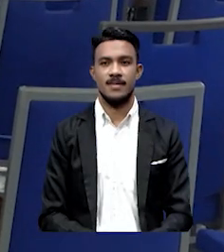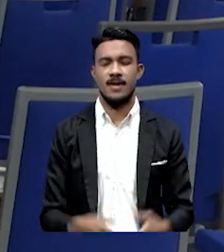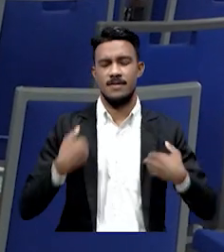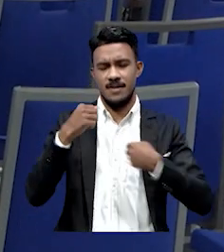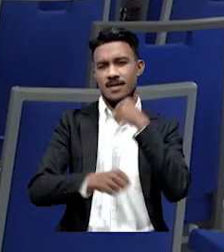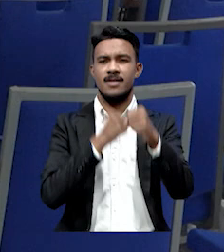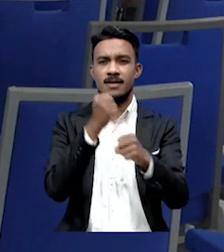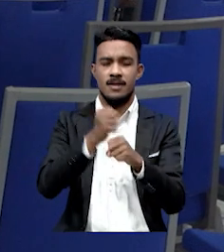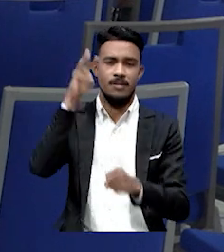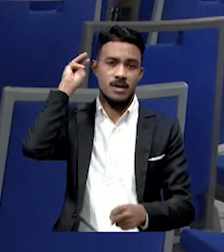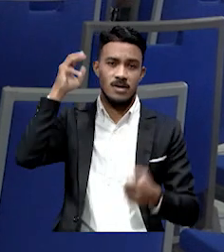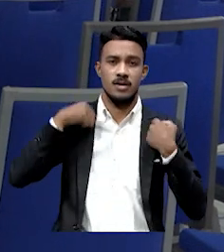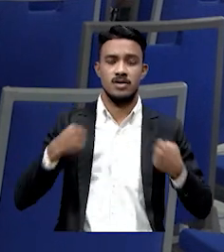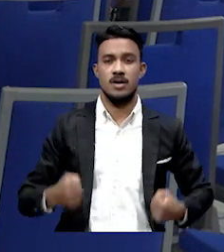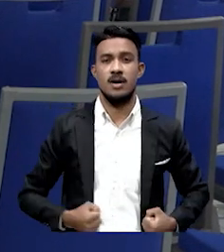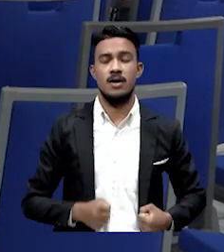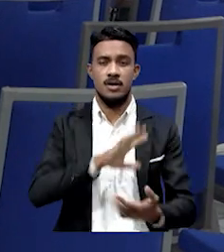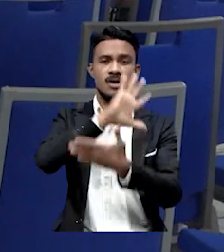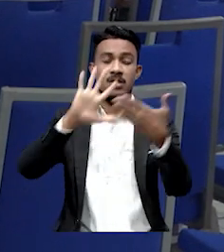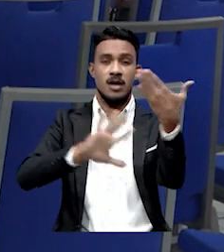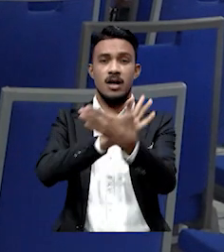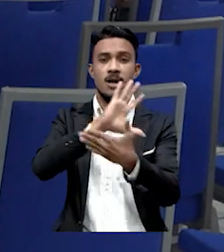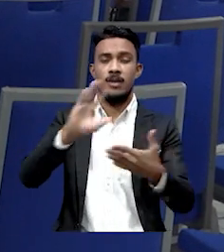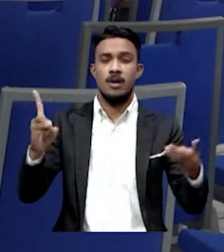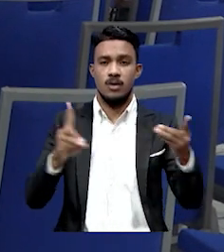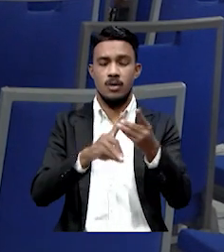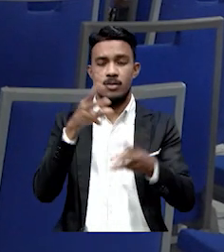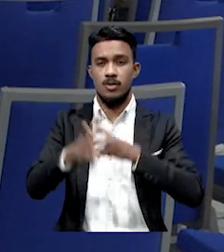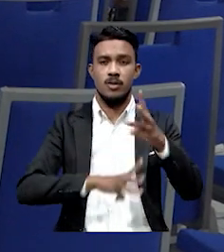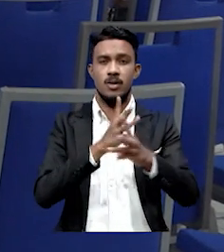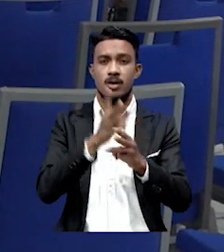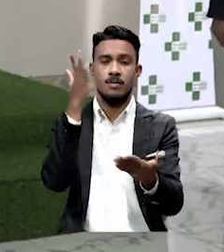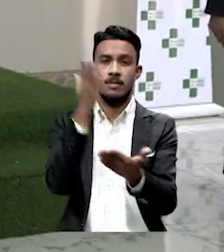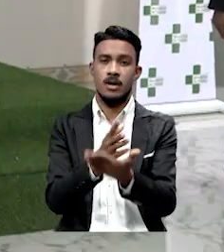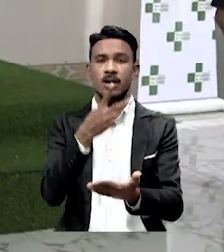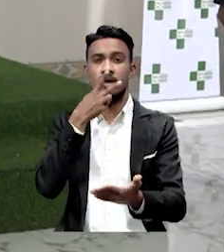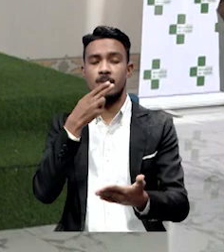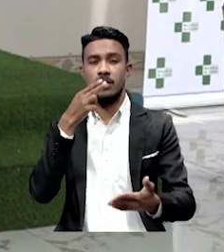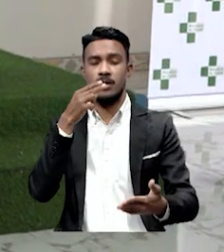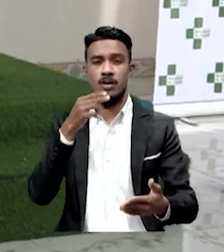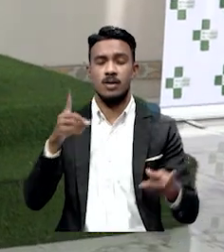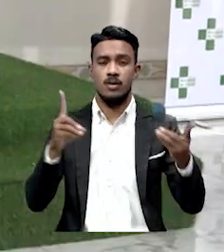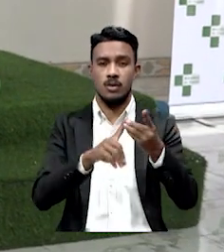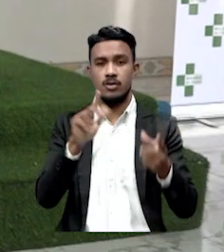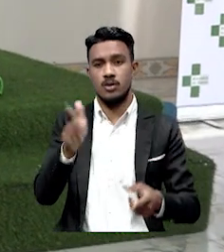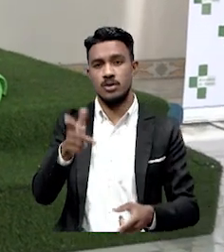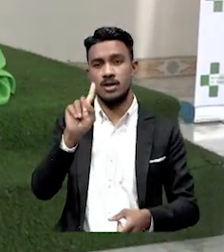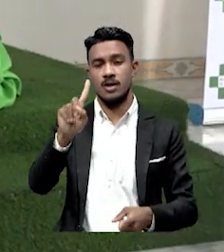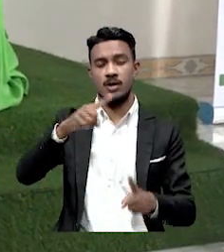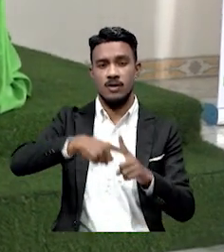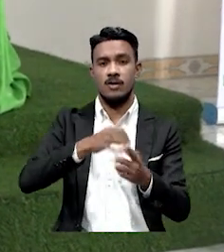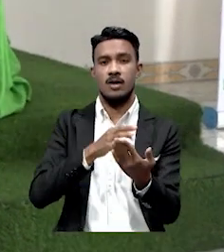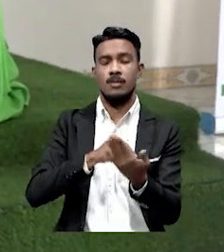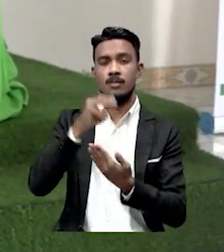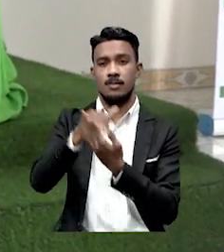Karatina Ministério Saúde celebra loran mundial hapara tabaco nebe mono e loran tolun resing ida fulang mayu. Objetivo si comemoração